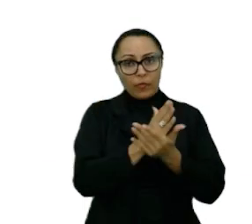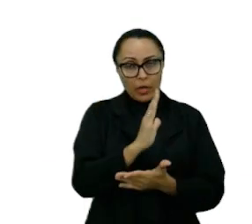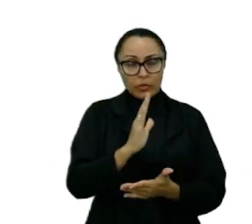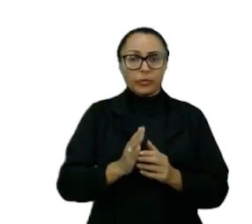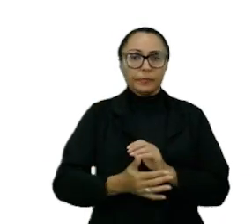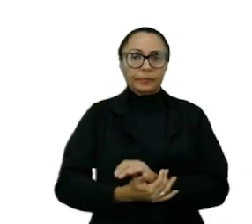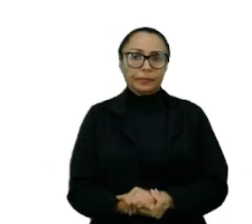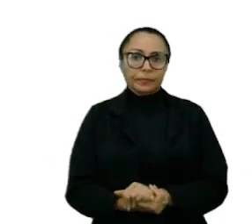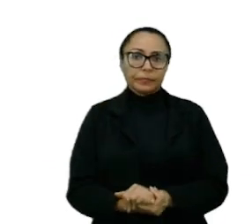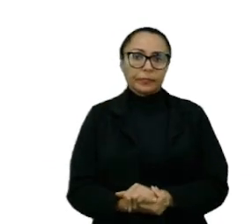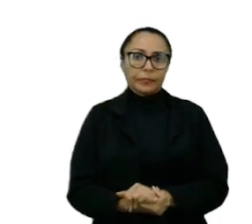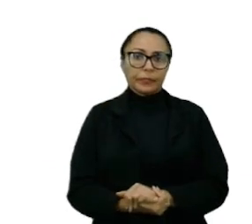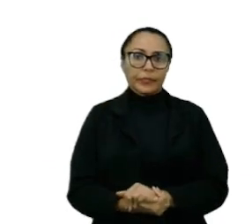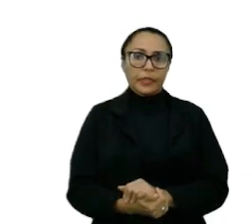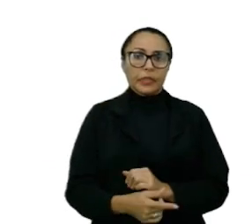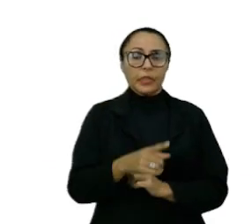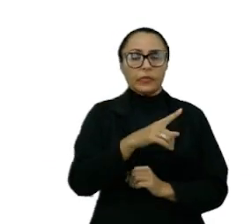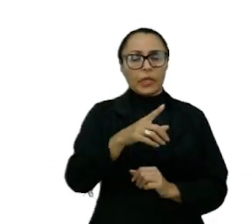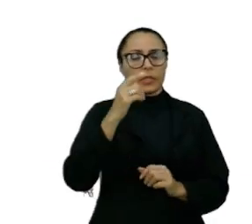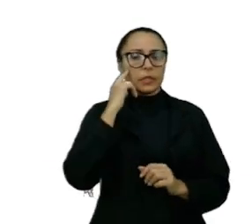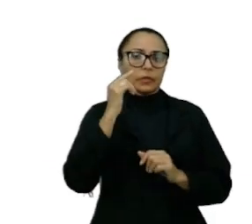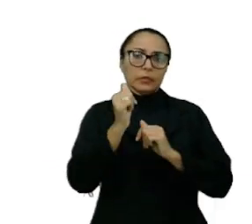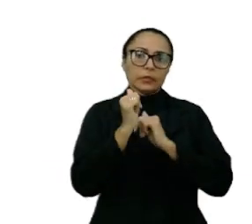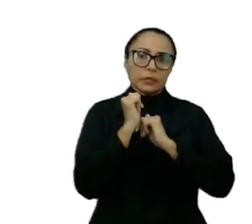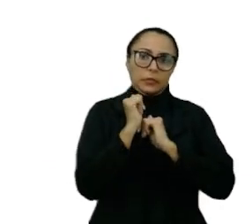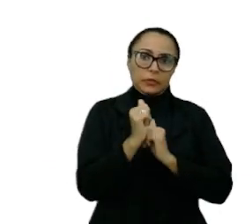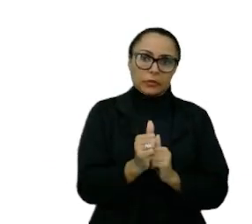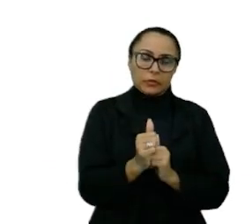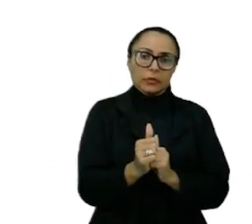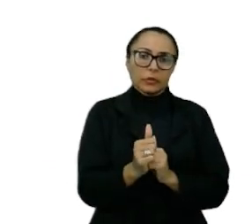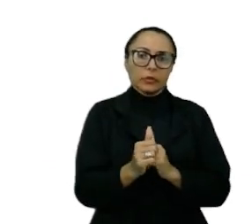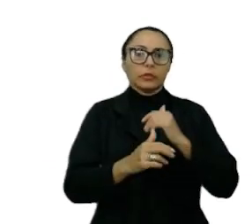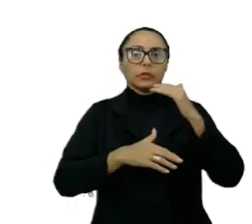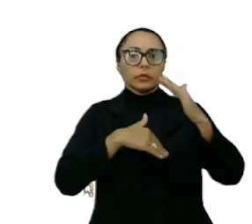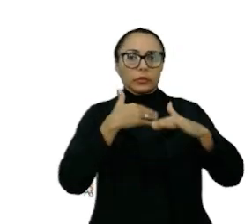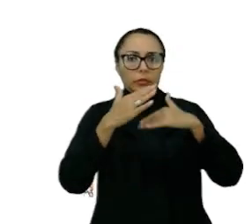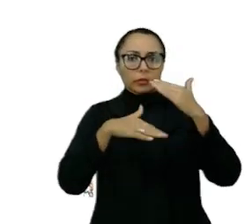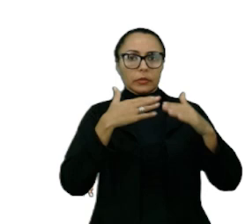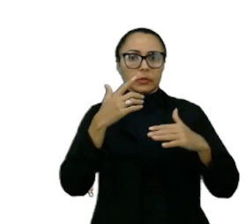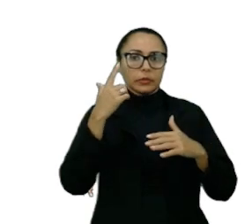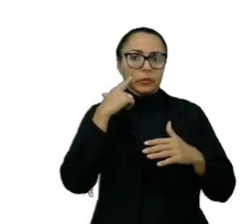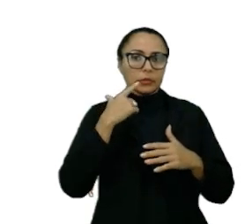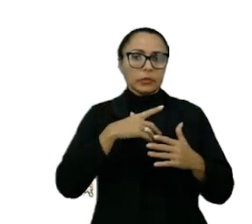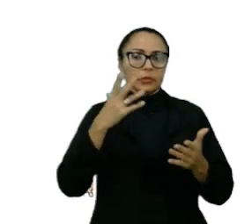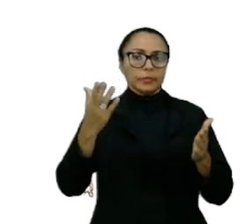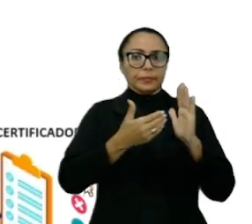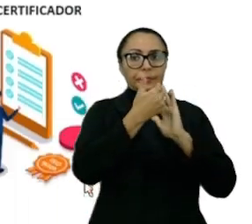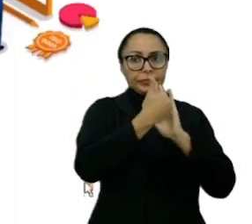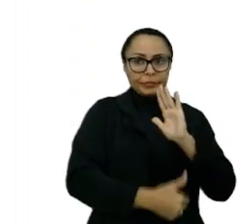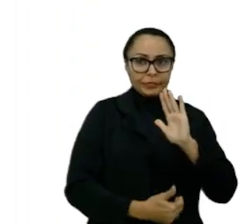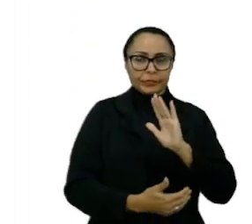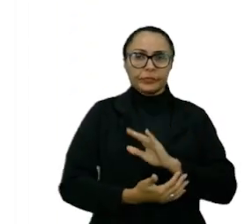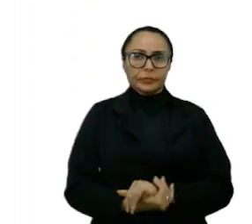ele vai seguir o processo de certificação.